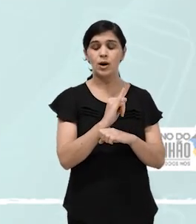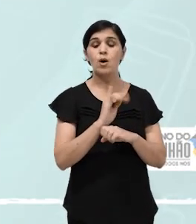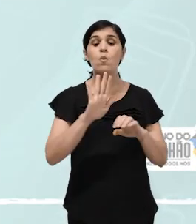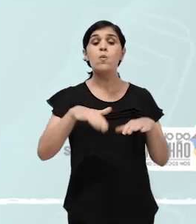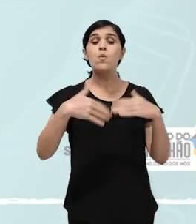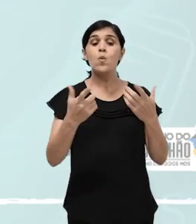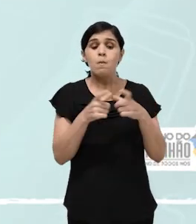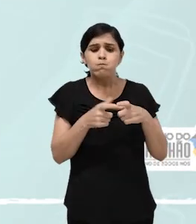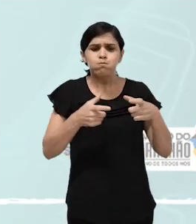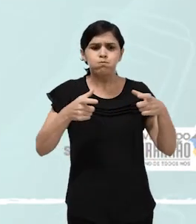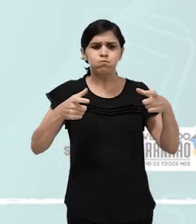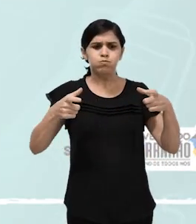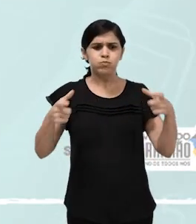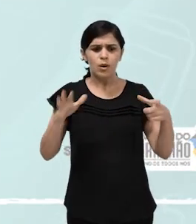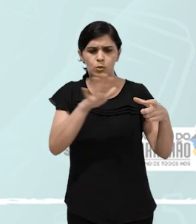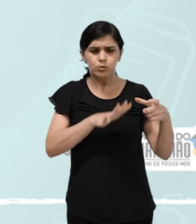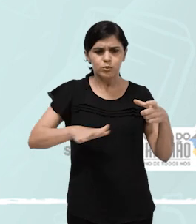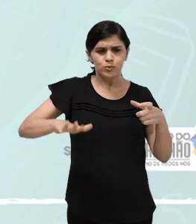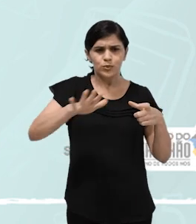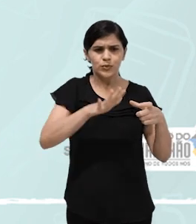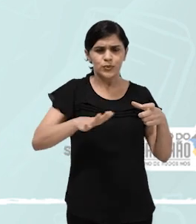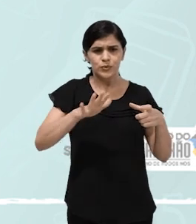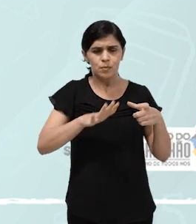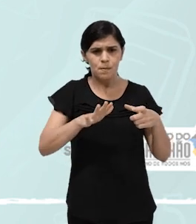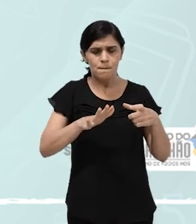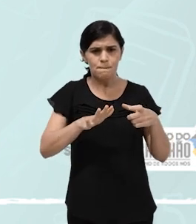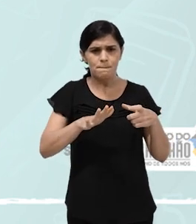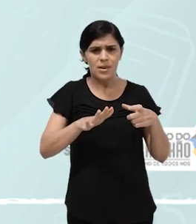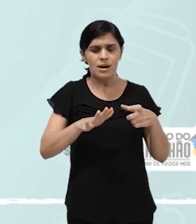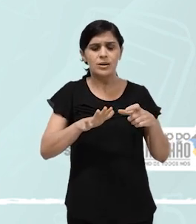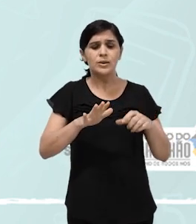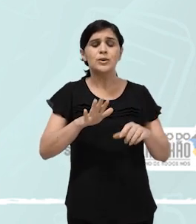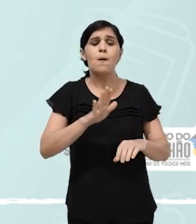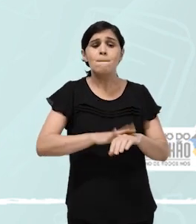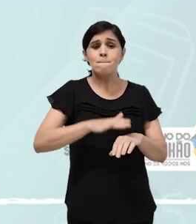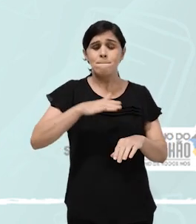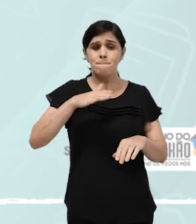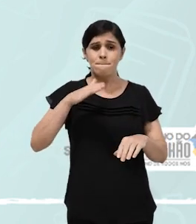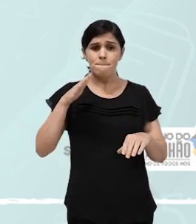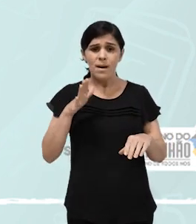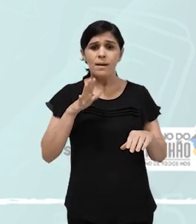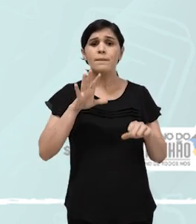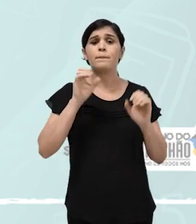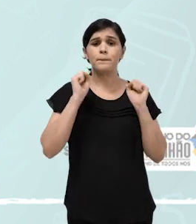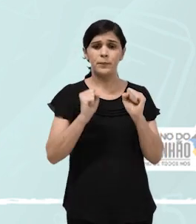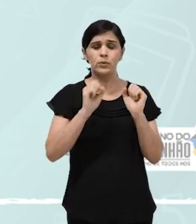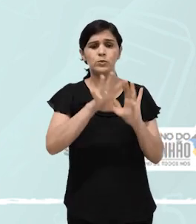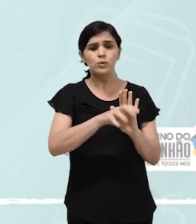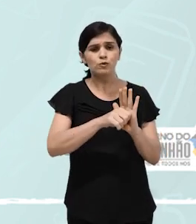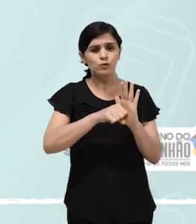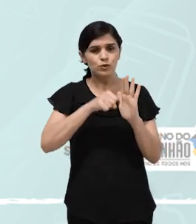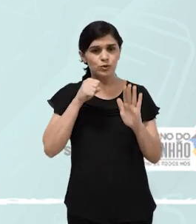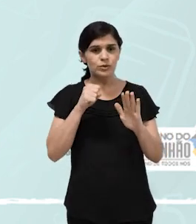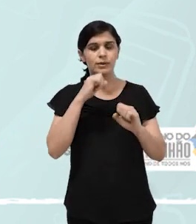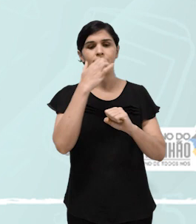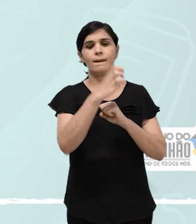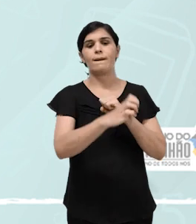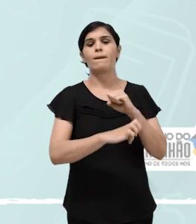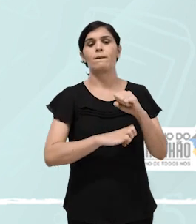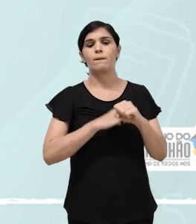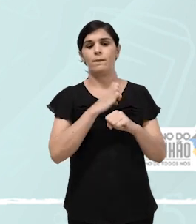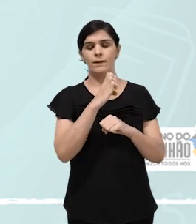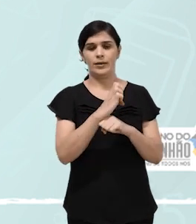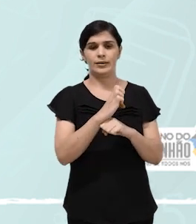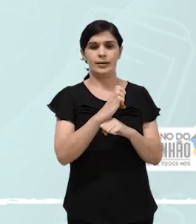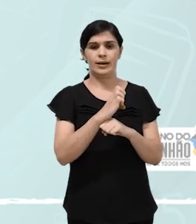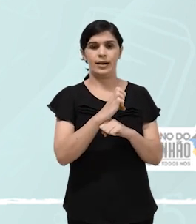fácil será remover o elétron mais afastado, o elétron externo, visto que, nesse caso, a força de